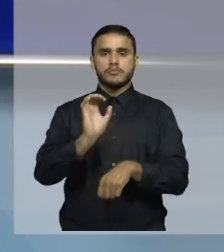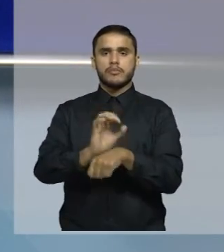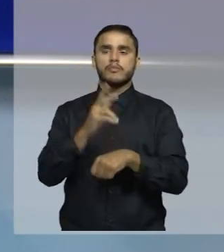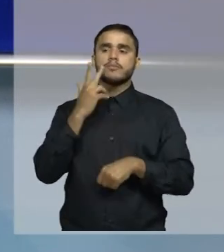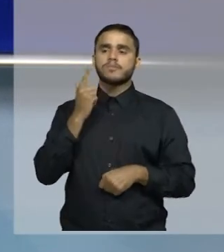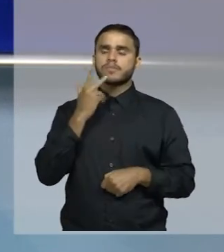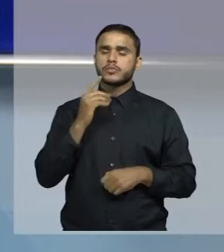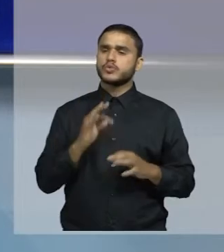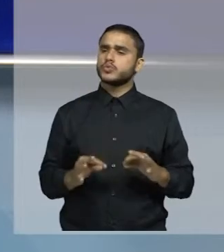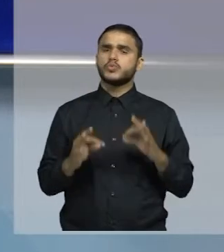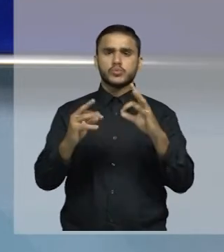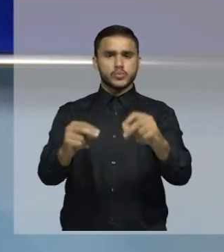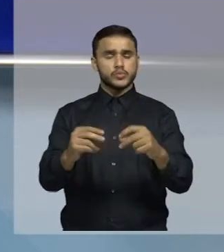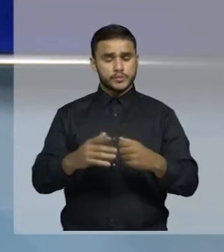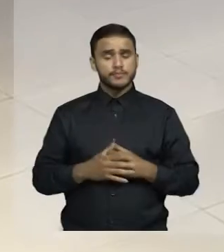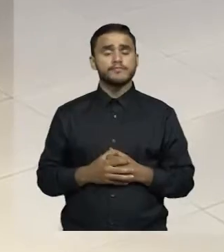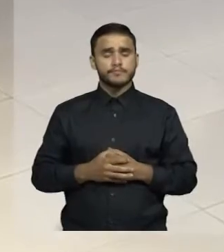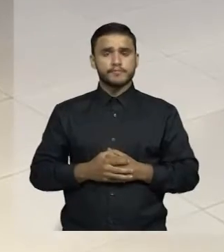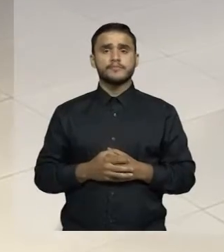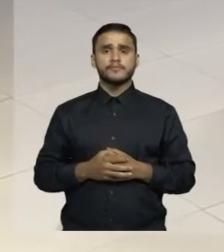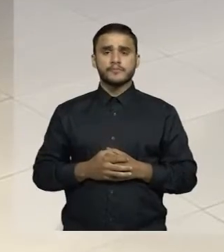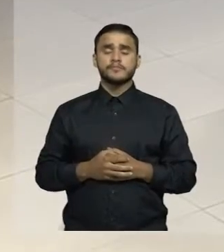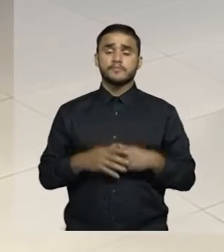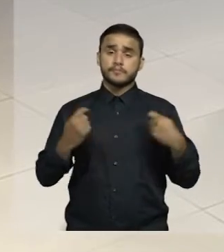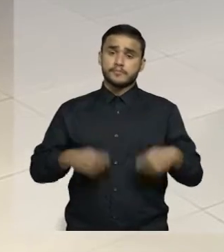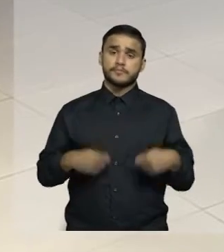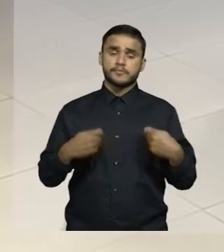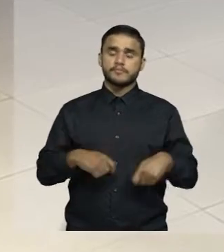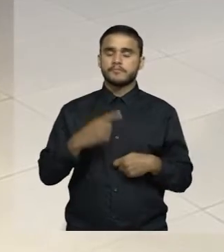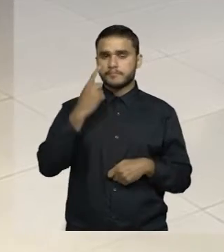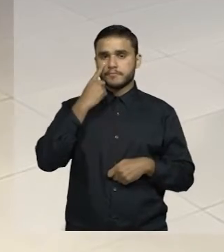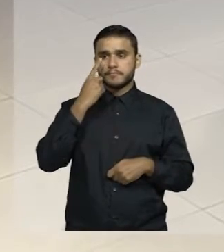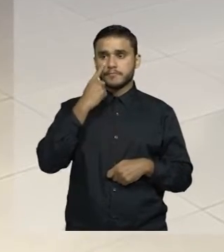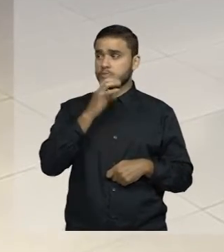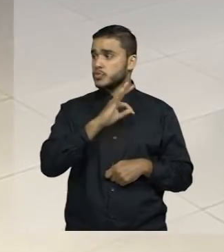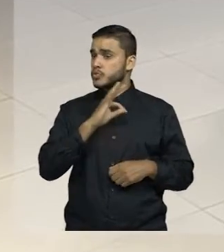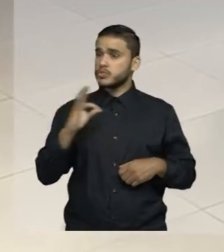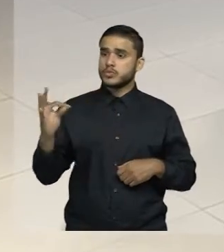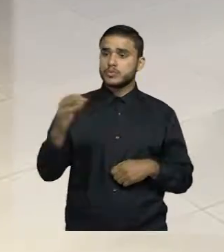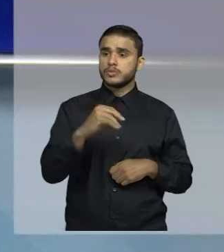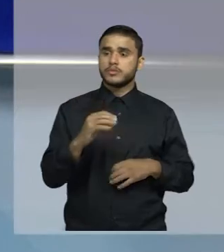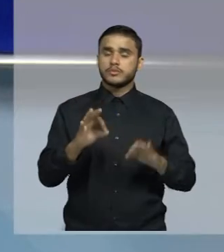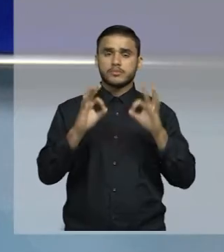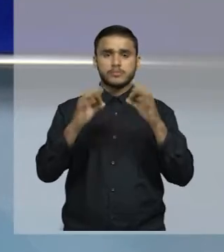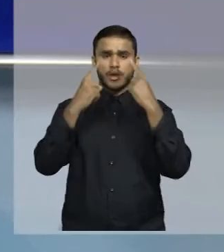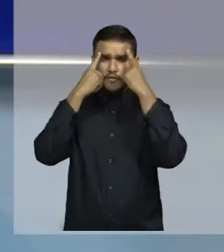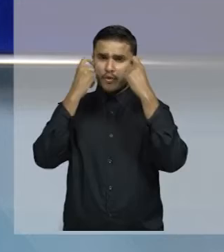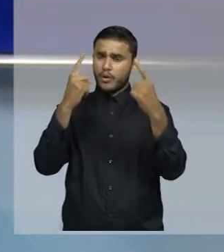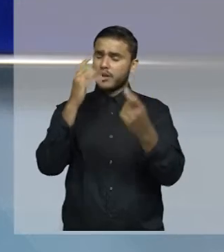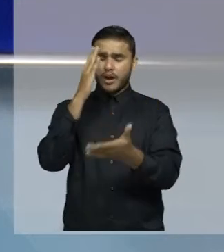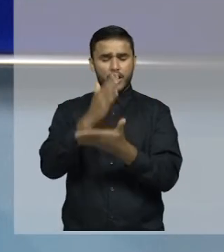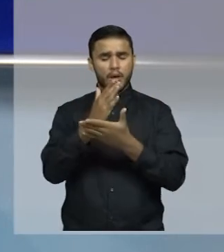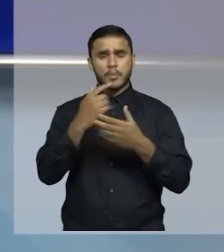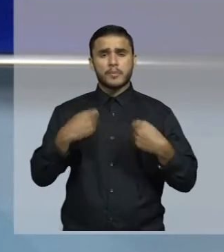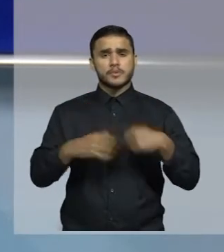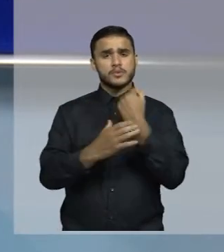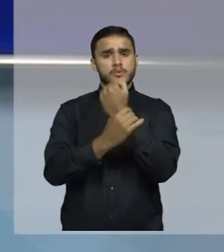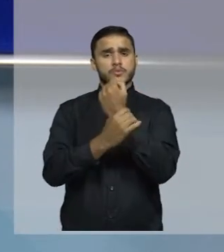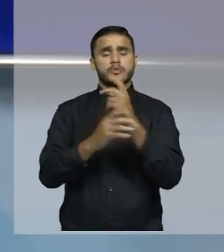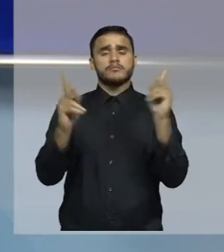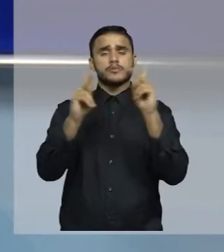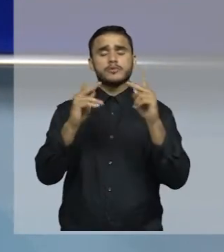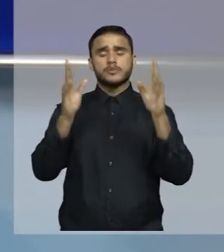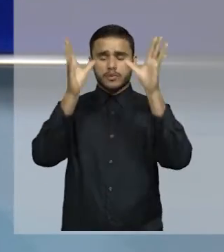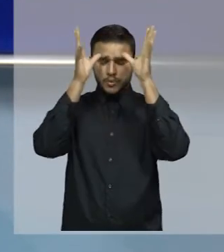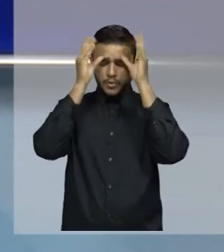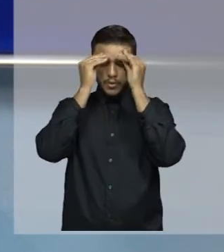dos seus agentes do aparelho de segurança, para que nos garanta a todos a paz e a